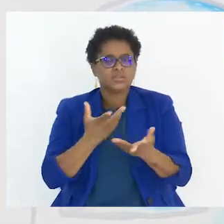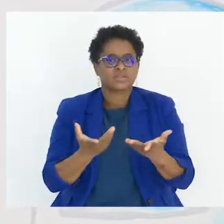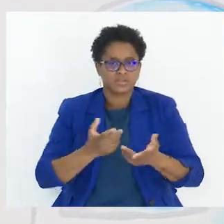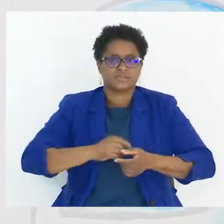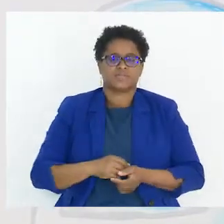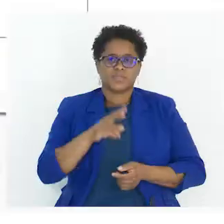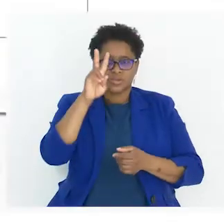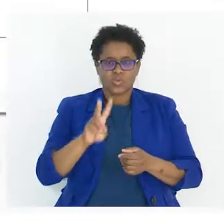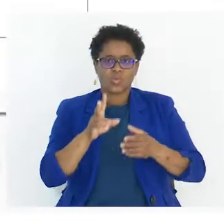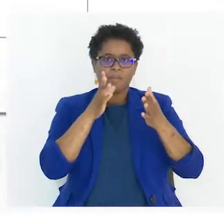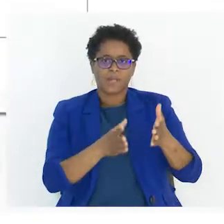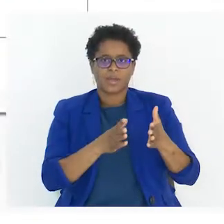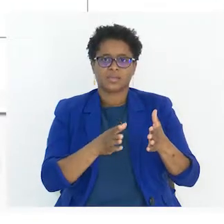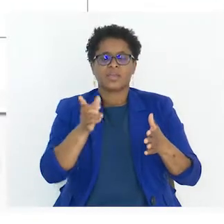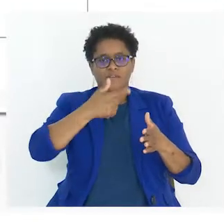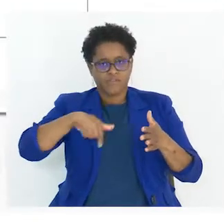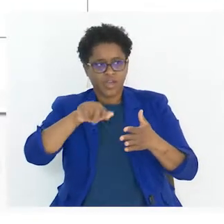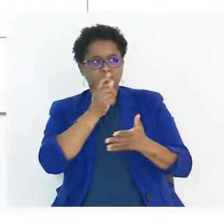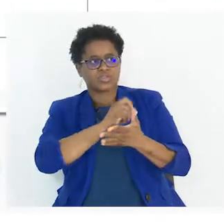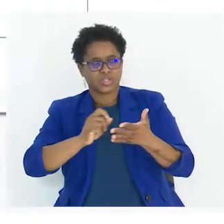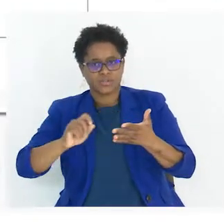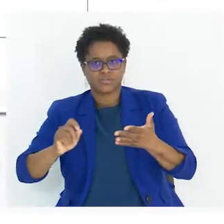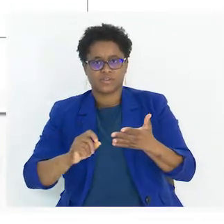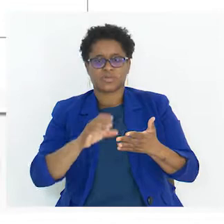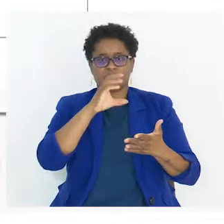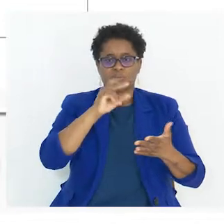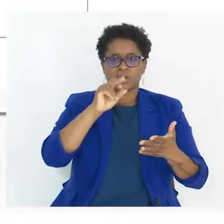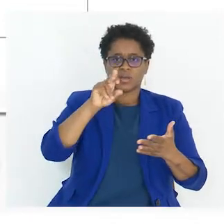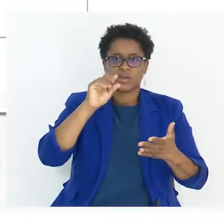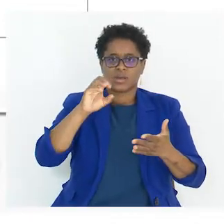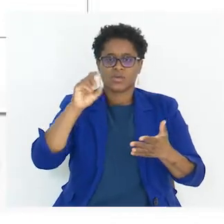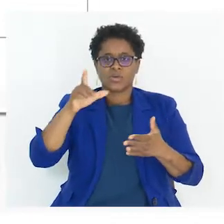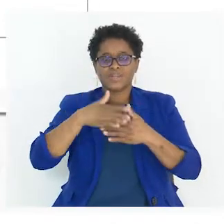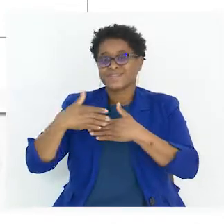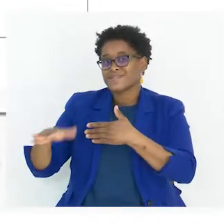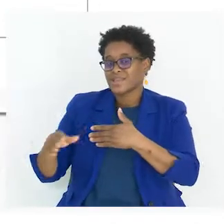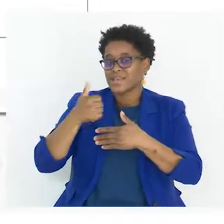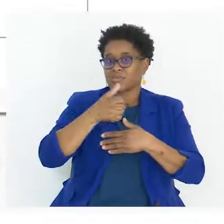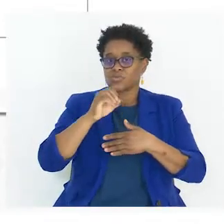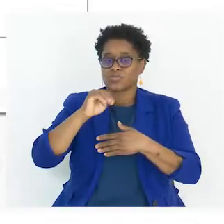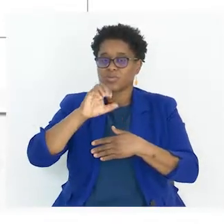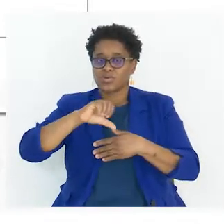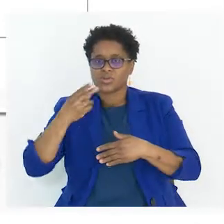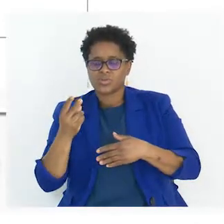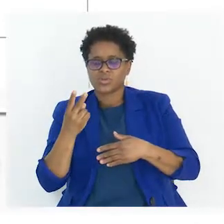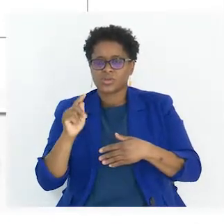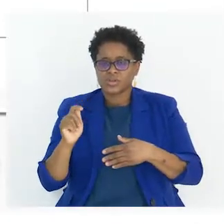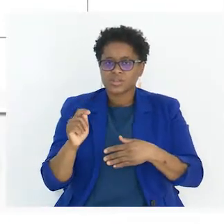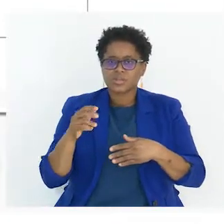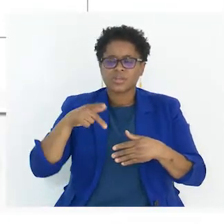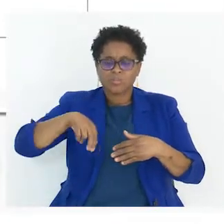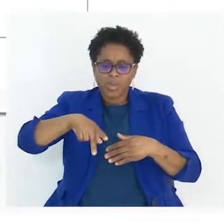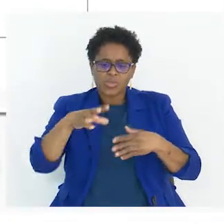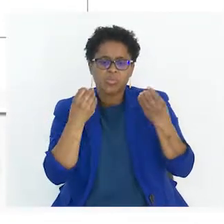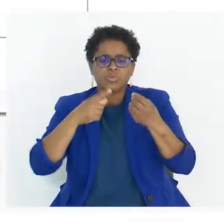Na segunda parte. Então vamos completar. O caracol saiu do bosque, passou por muitos lugares até chegar à